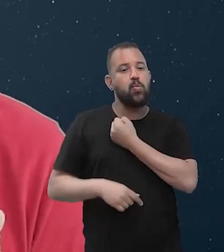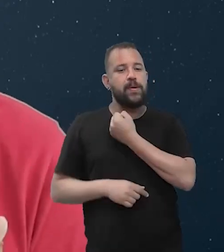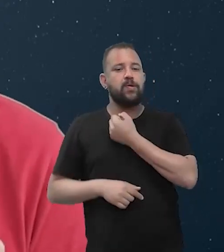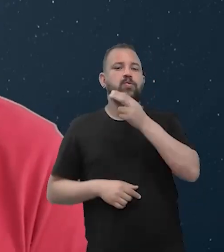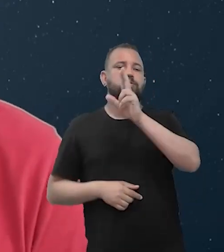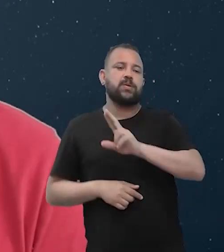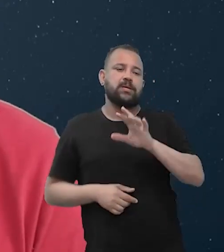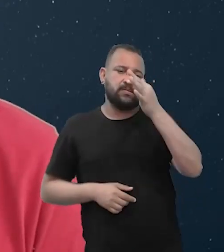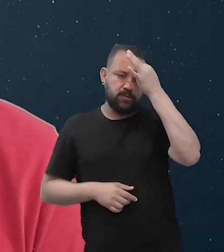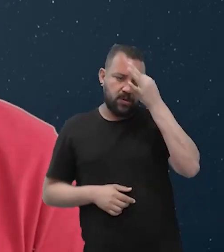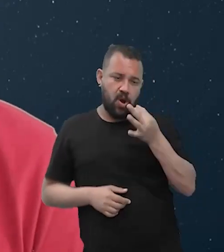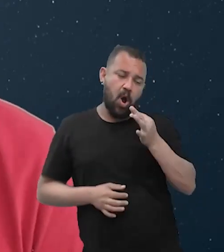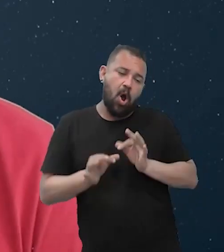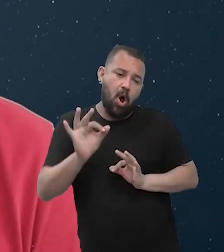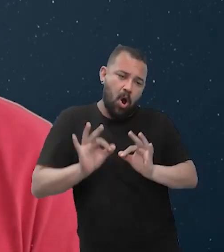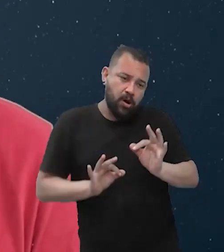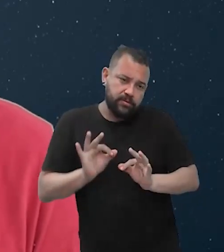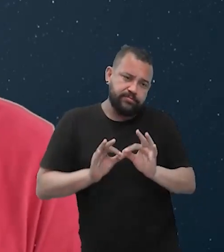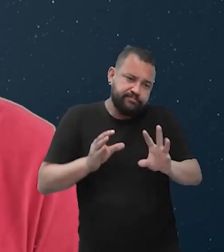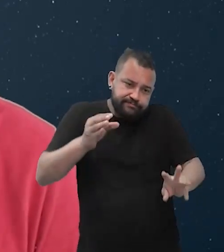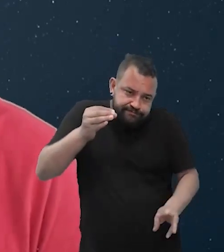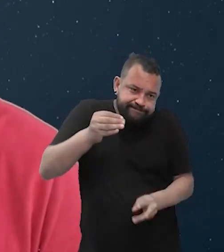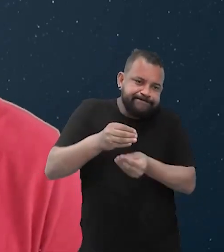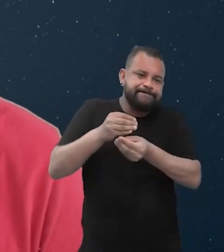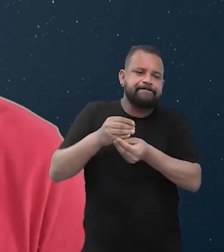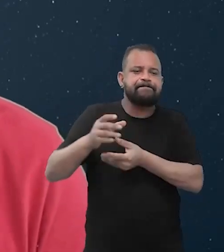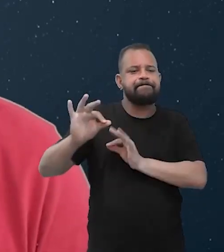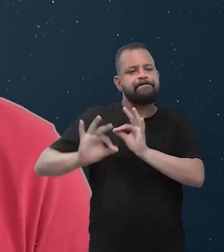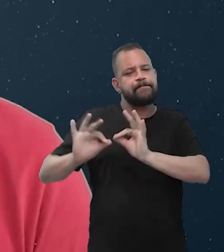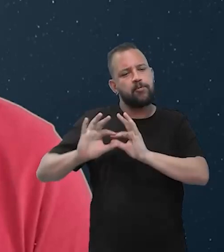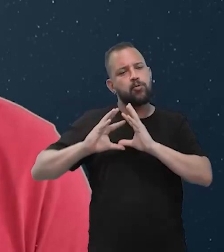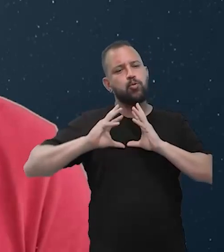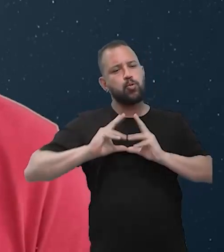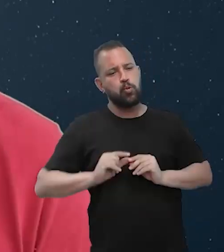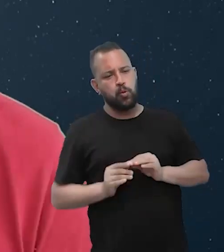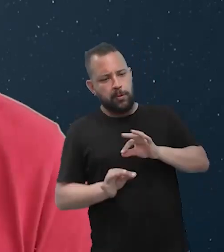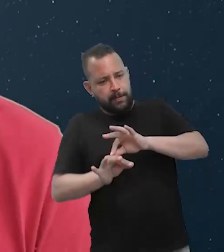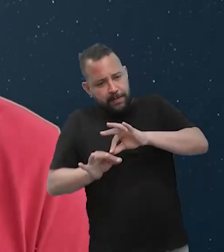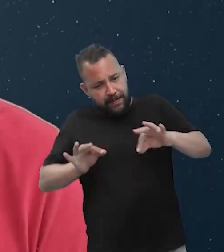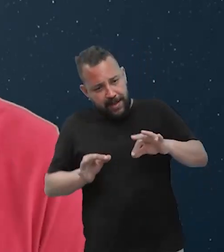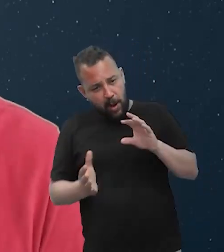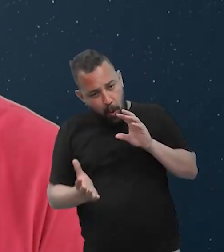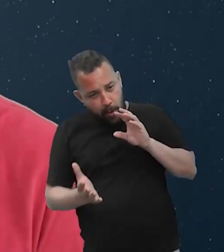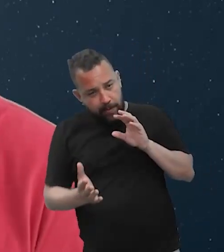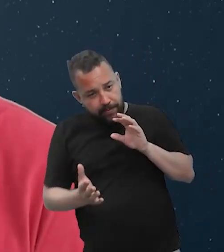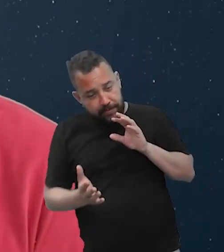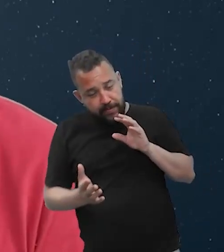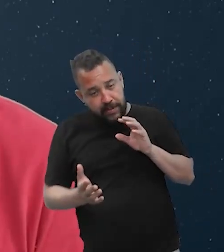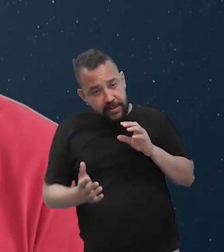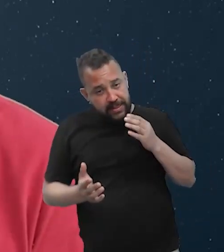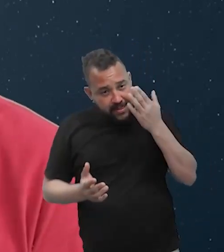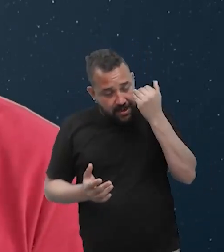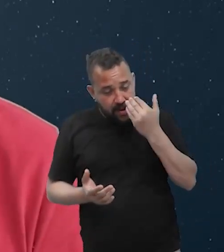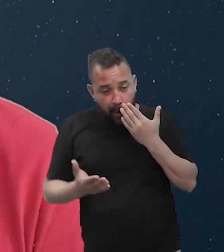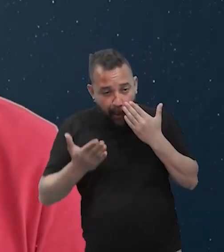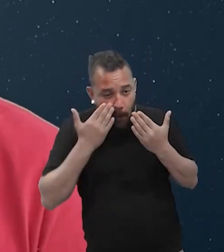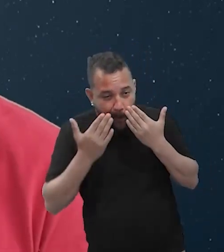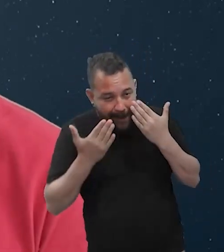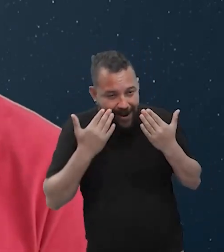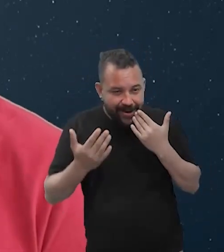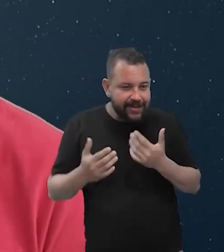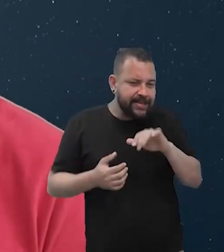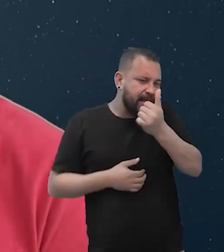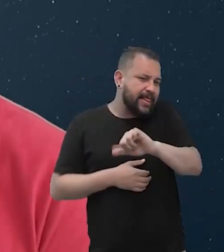organizar esses dados da melhor maneira possível e utilizar as medidas de tendência central para trazer um parâmetro de comparação, de análise